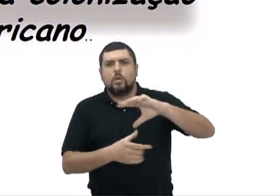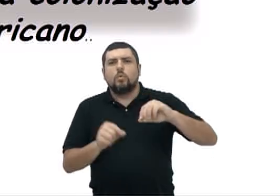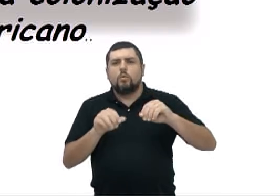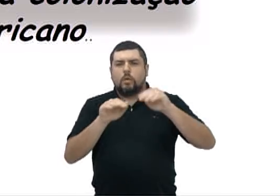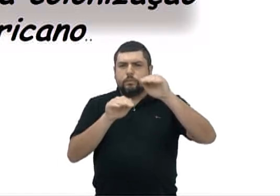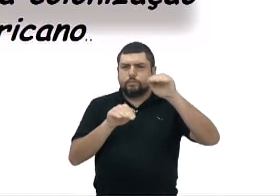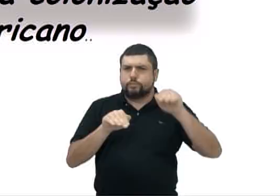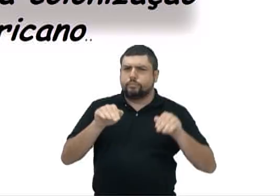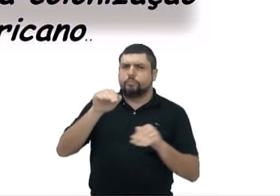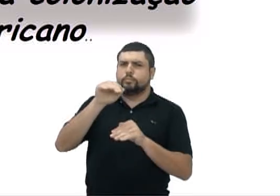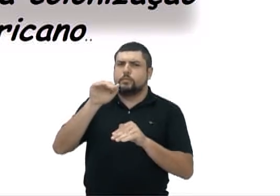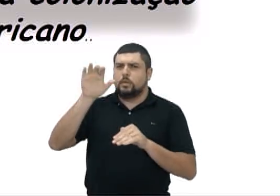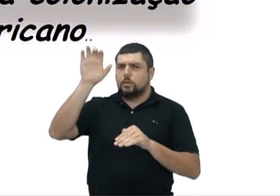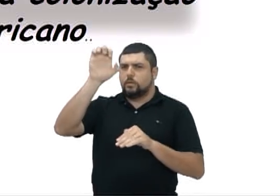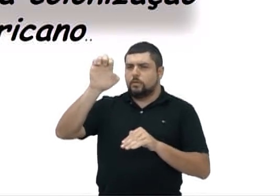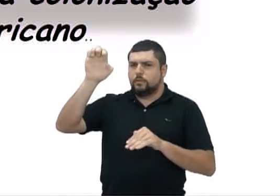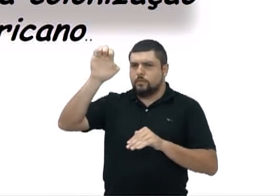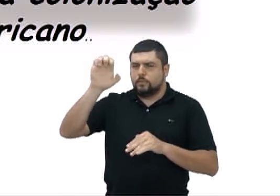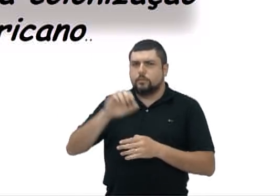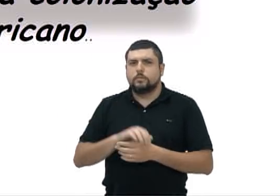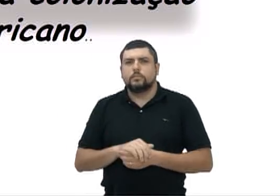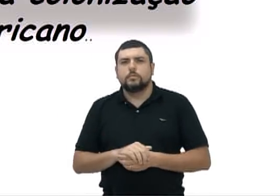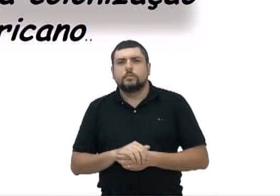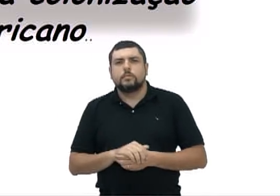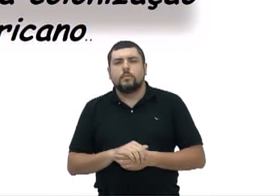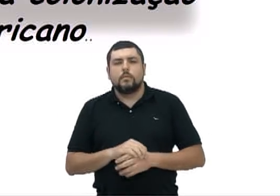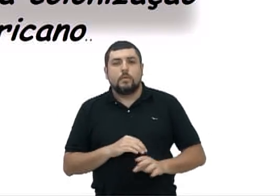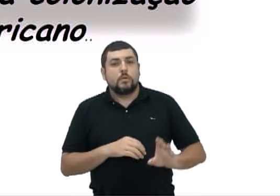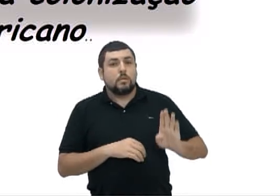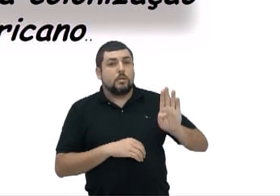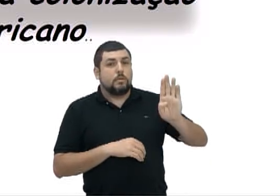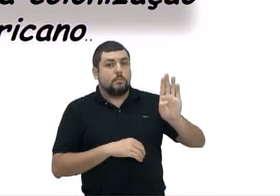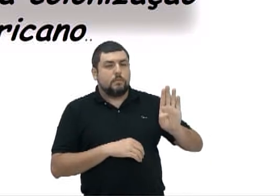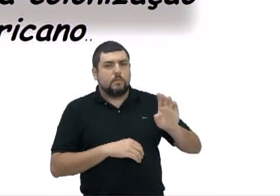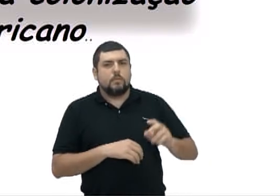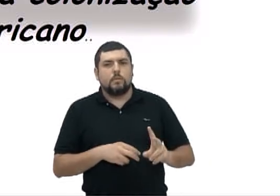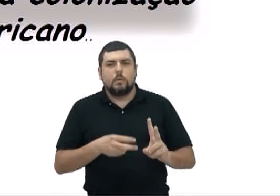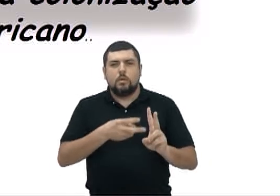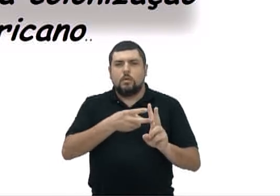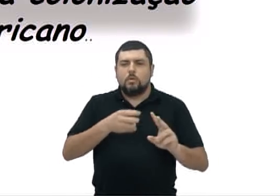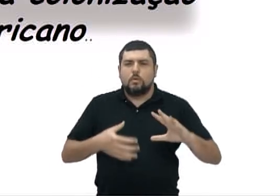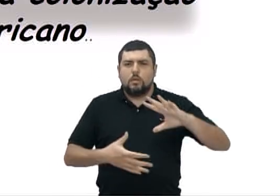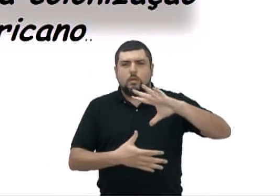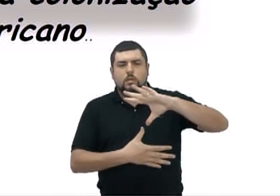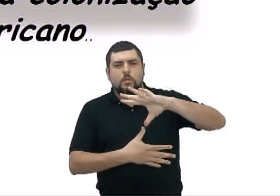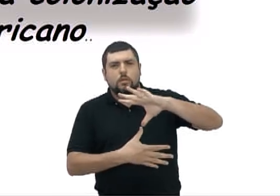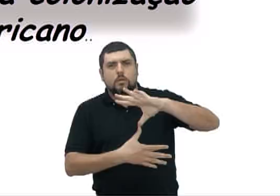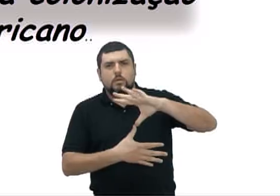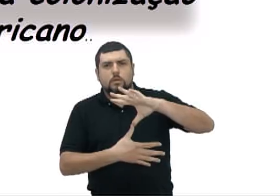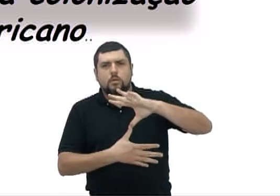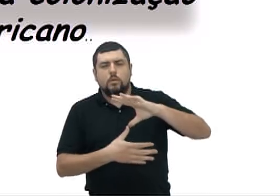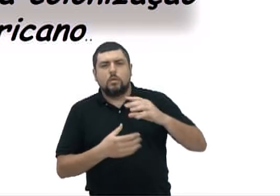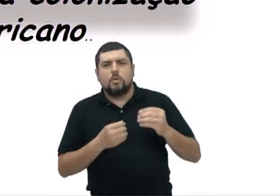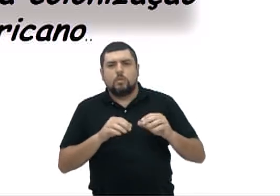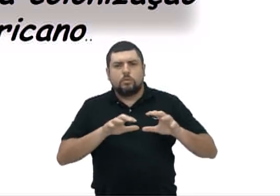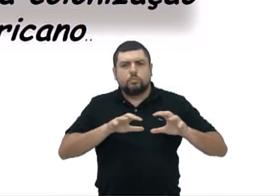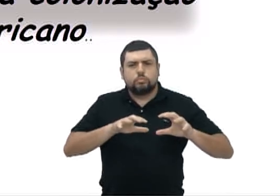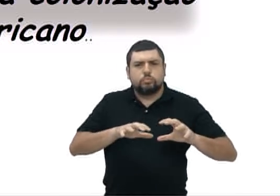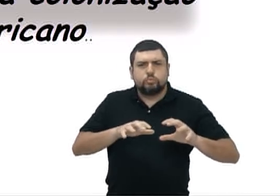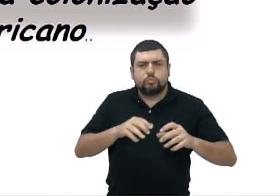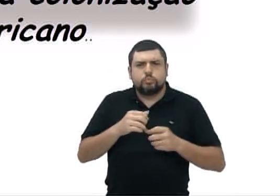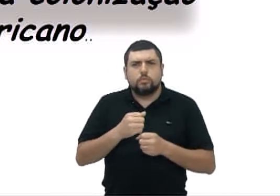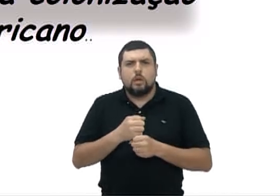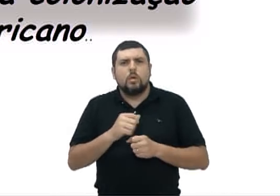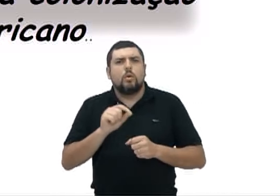inferiores aos colonizadores europeus. Letra B. Os nativos americanos influenciaram na construção das paisagens dos